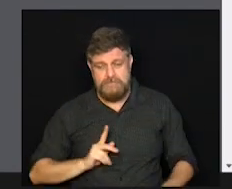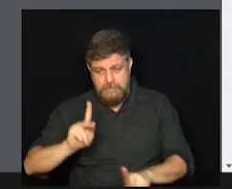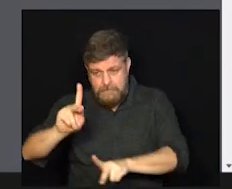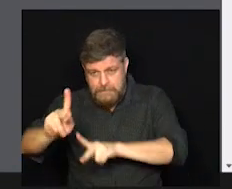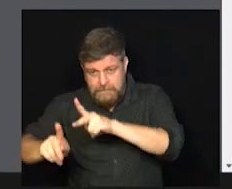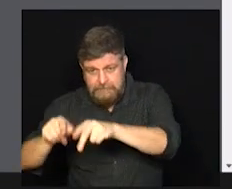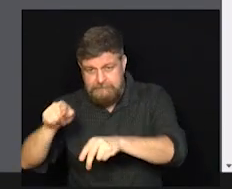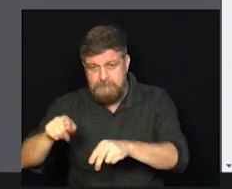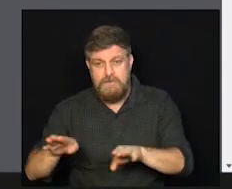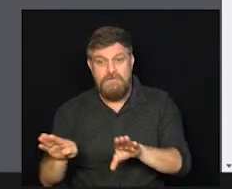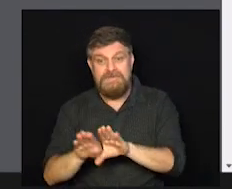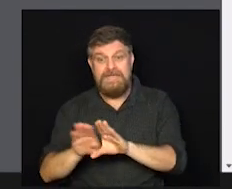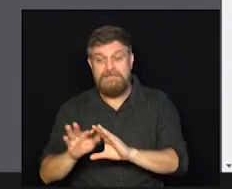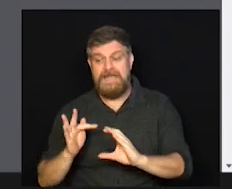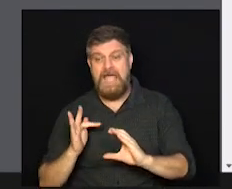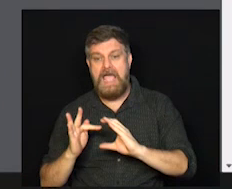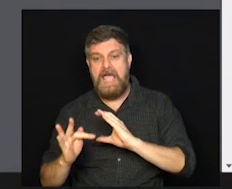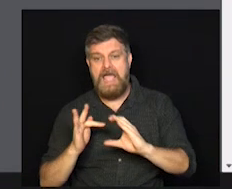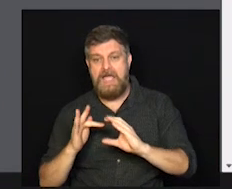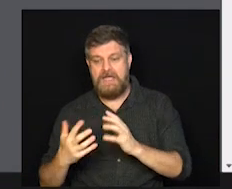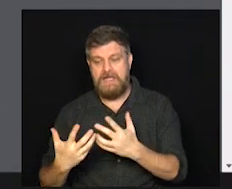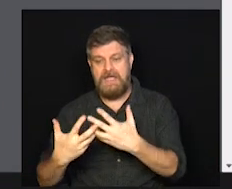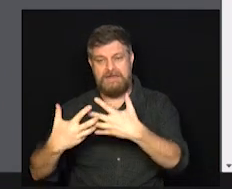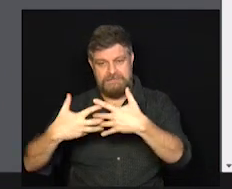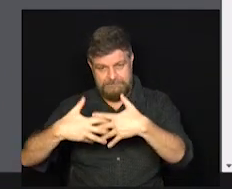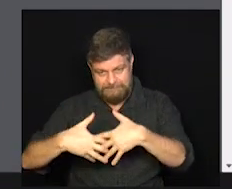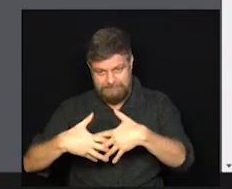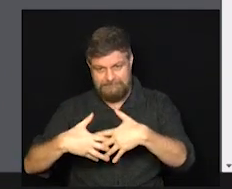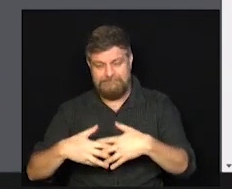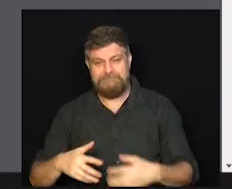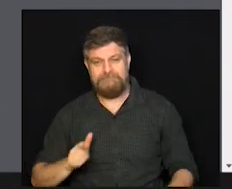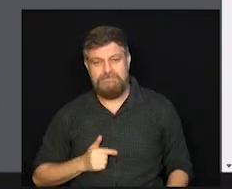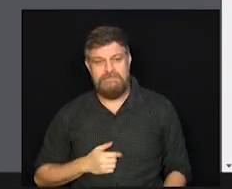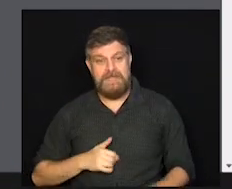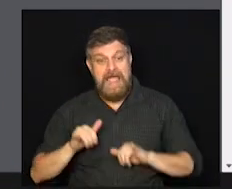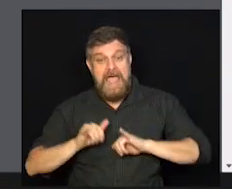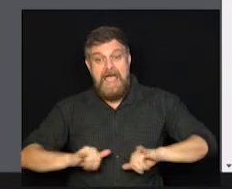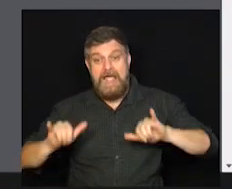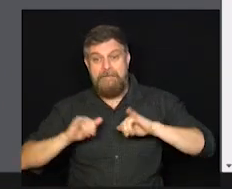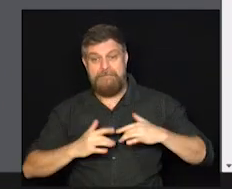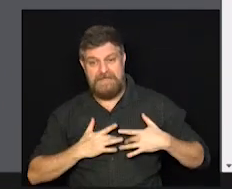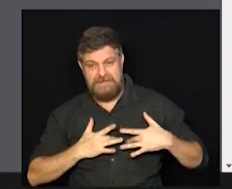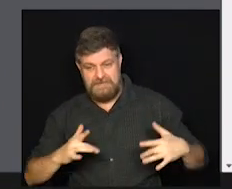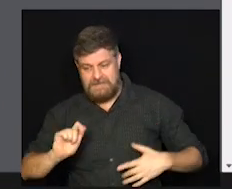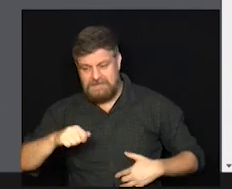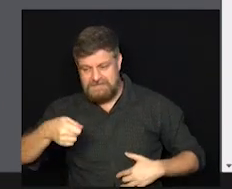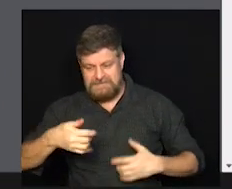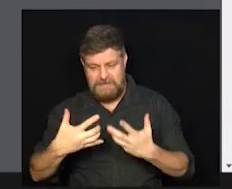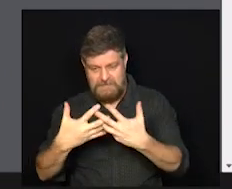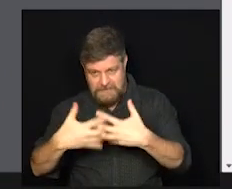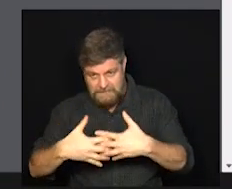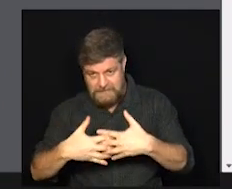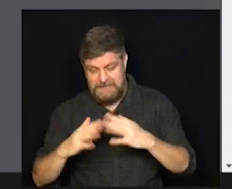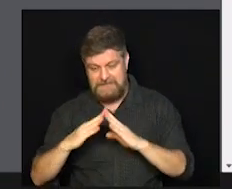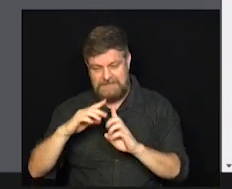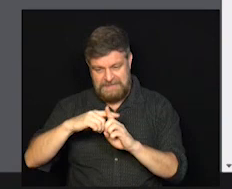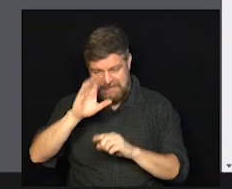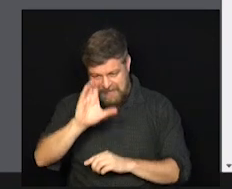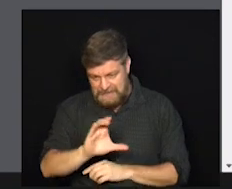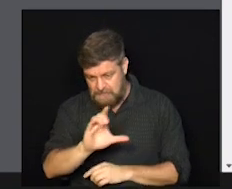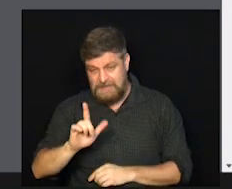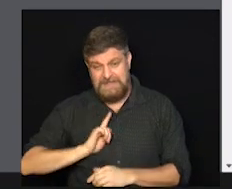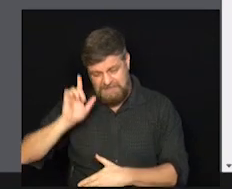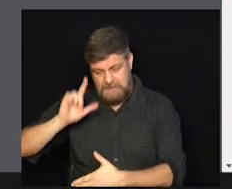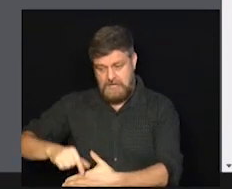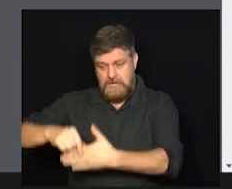campanha da fraternidade. É outra marca forte do povo de Deus aqui, porque conscientizou, fortificou lideranças populares. Aqui